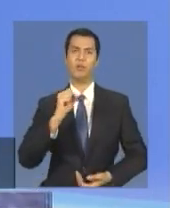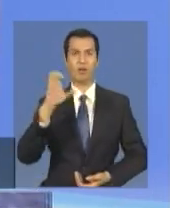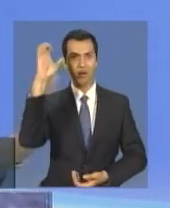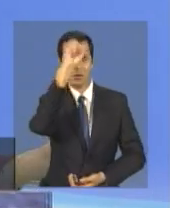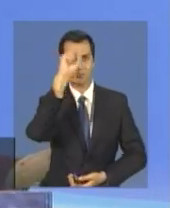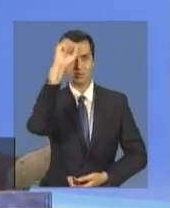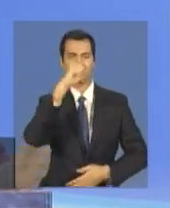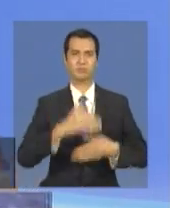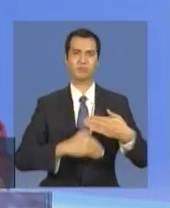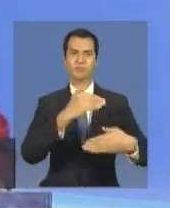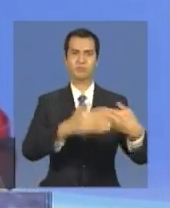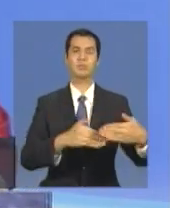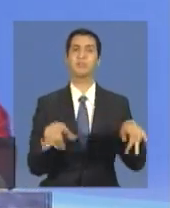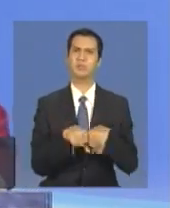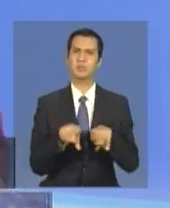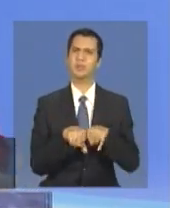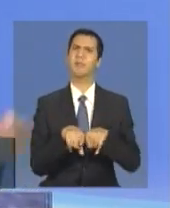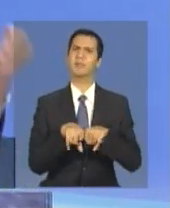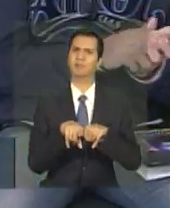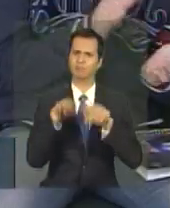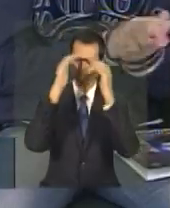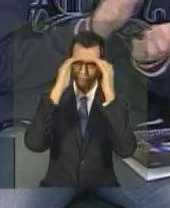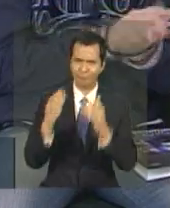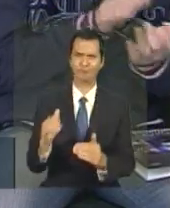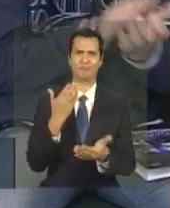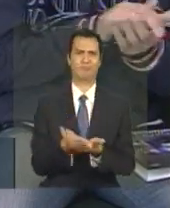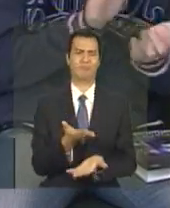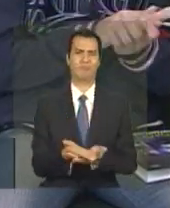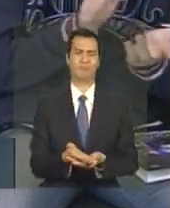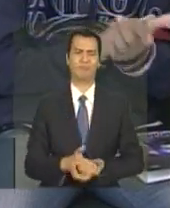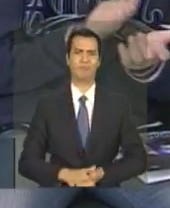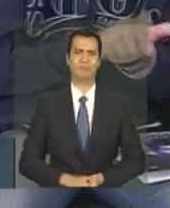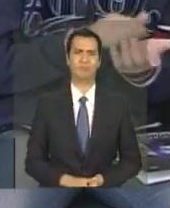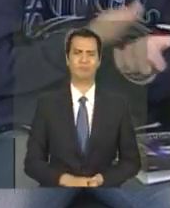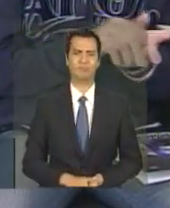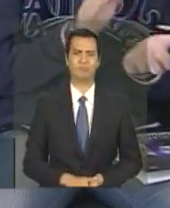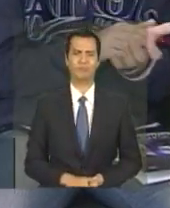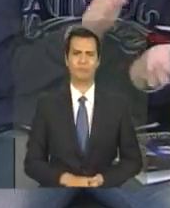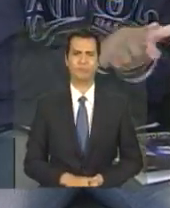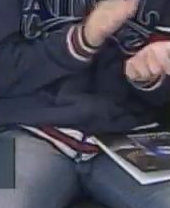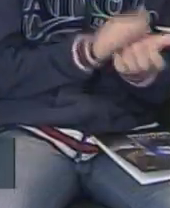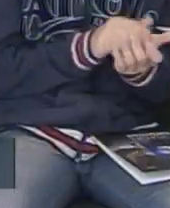e valorize o estudo. Junto com isso,